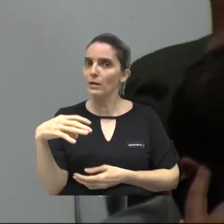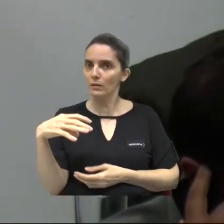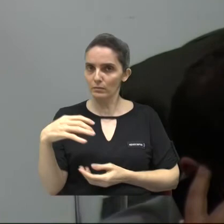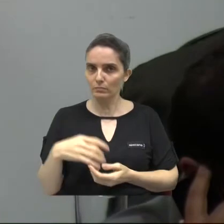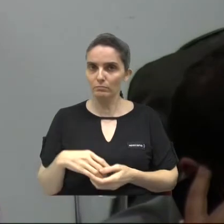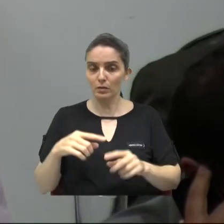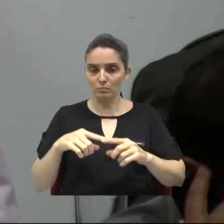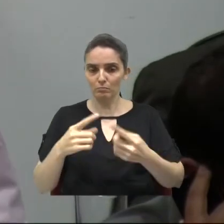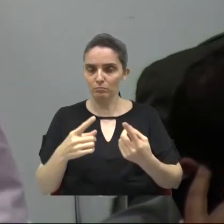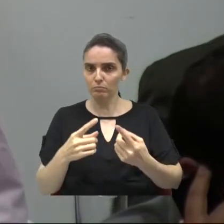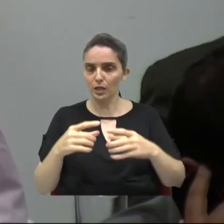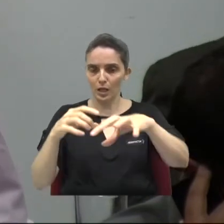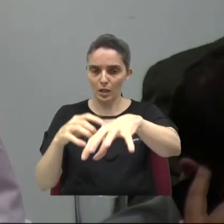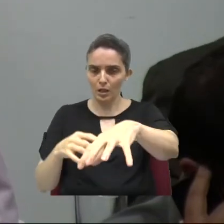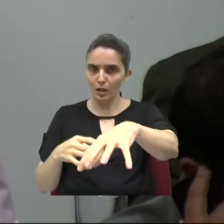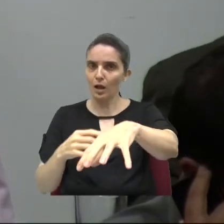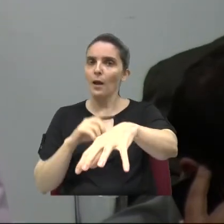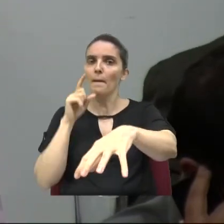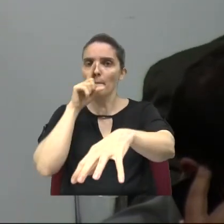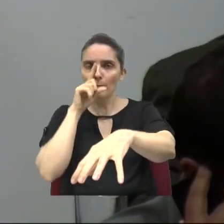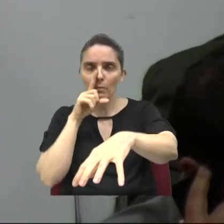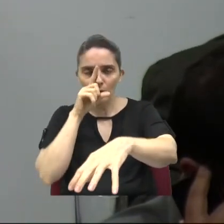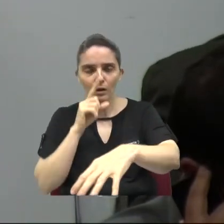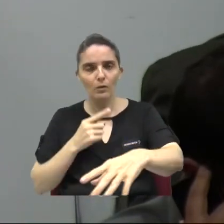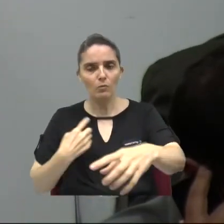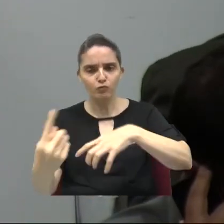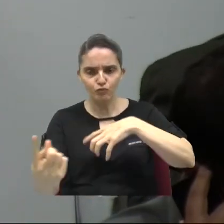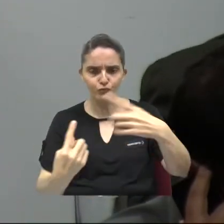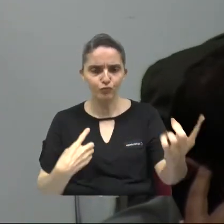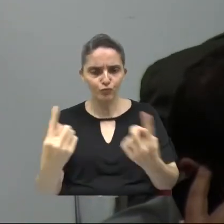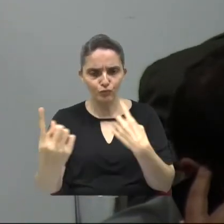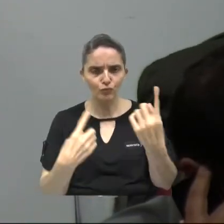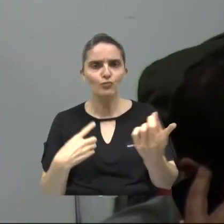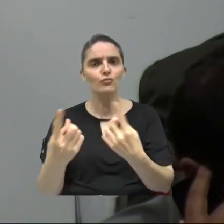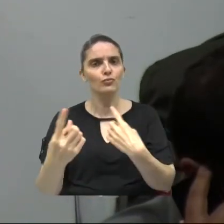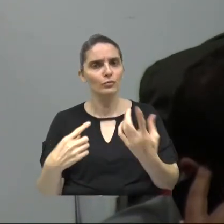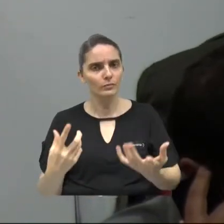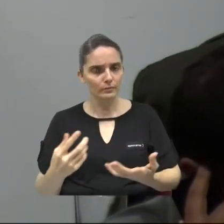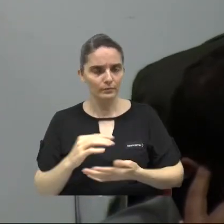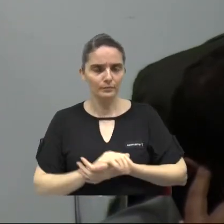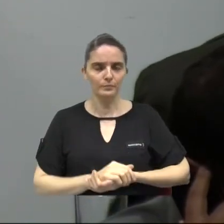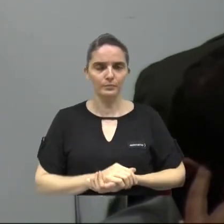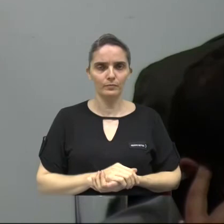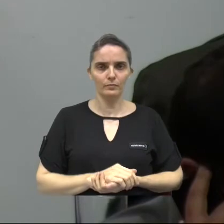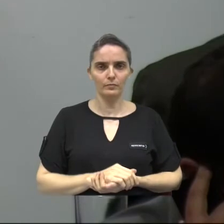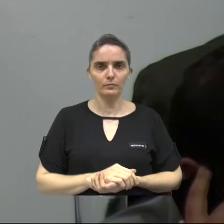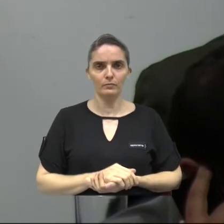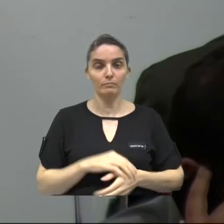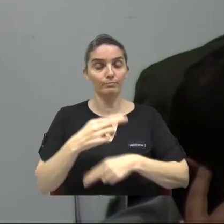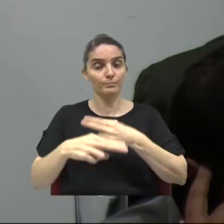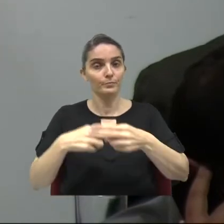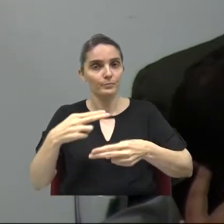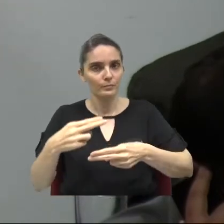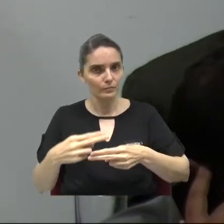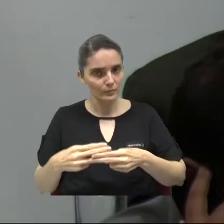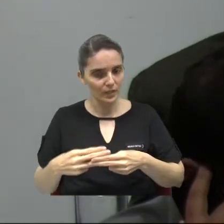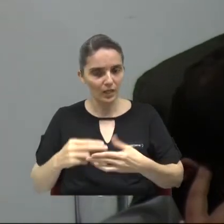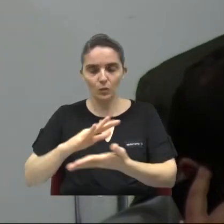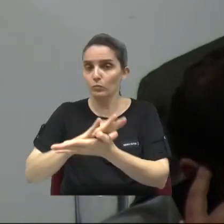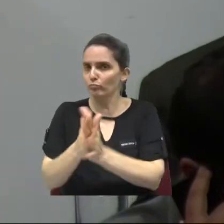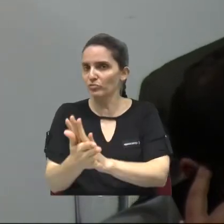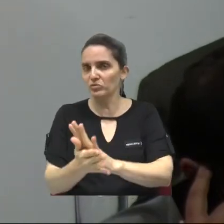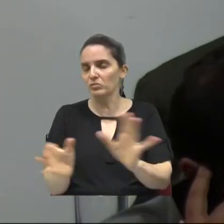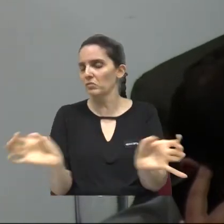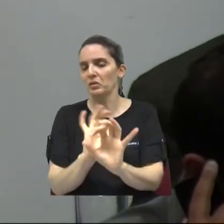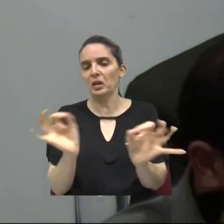é um lugar muito movimentado, muito. Então, não foi à toa, não foi de qualquer maneira que foi lá e